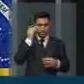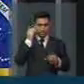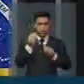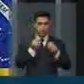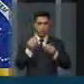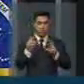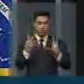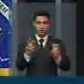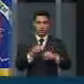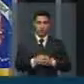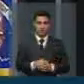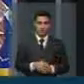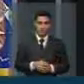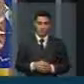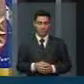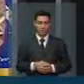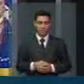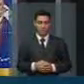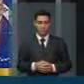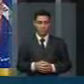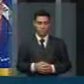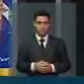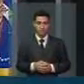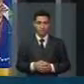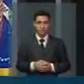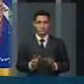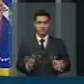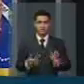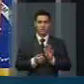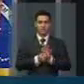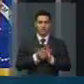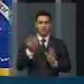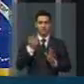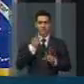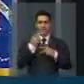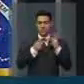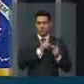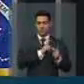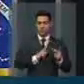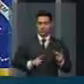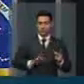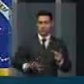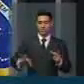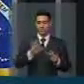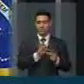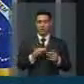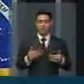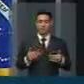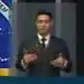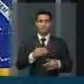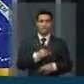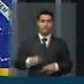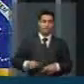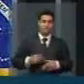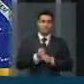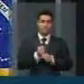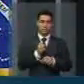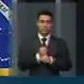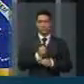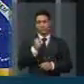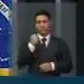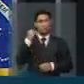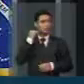tema. Nós temos visto várias declarações do governo federal, do ministro da Fazenda, autoridades do Banco